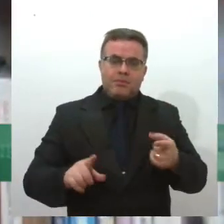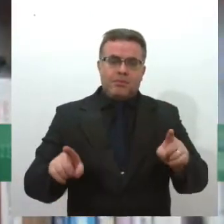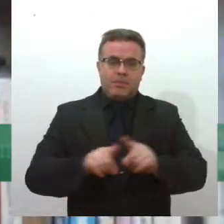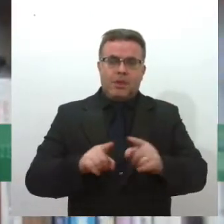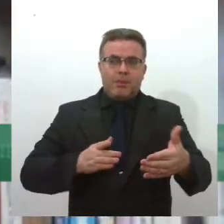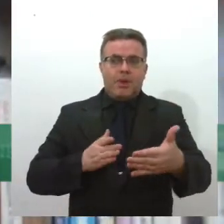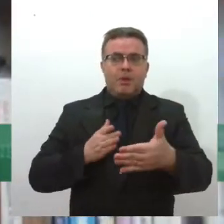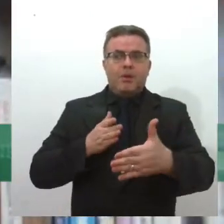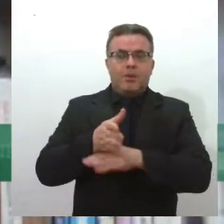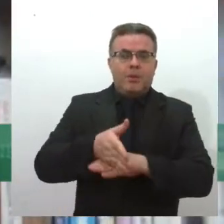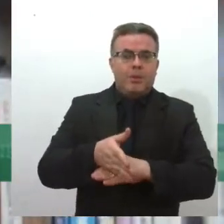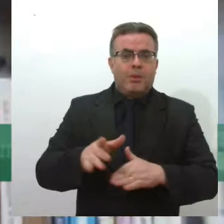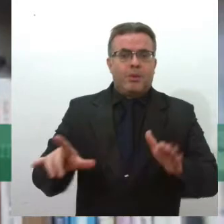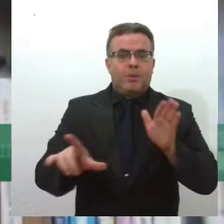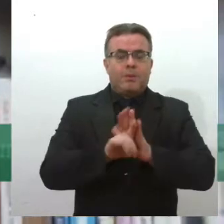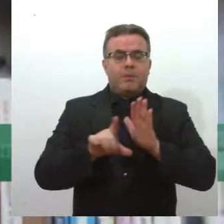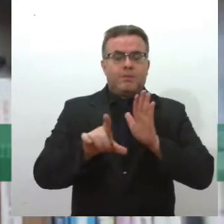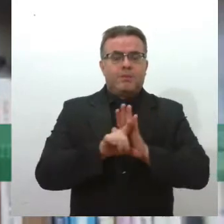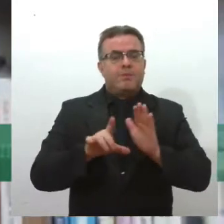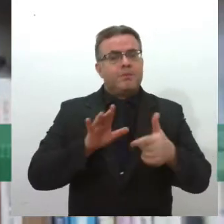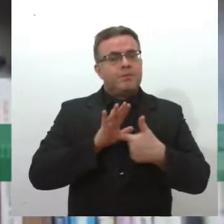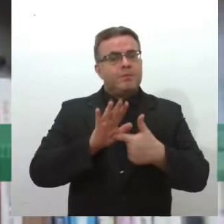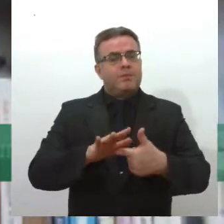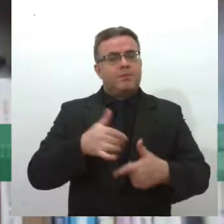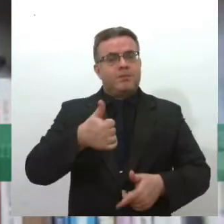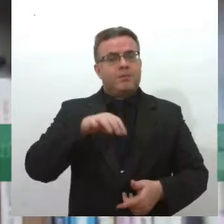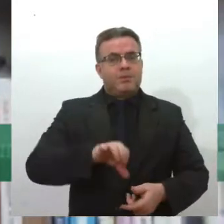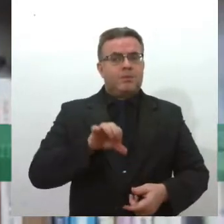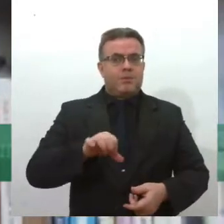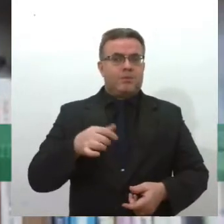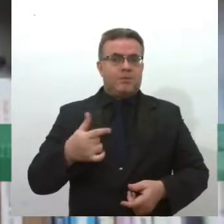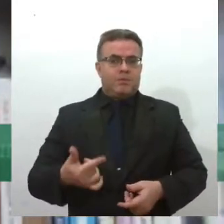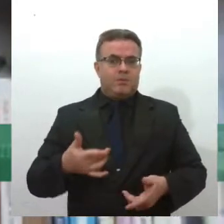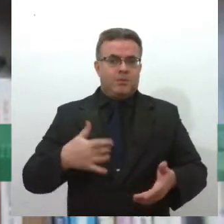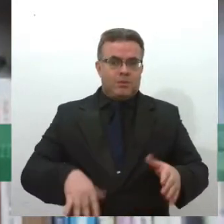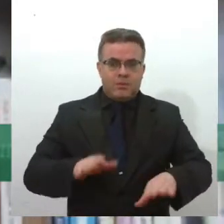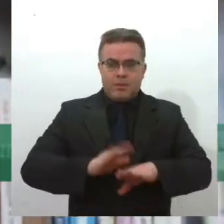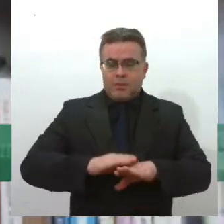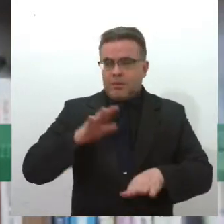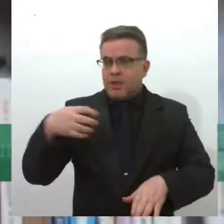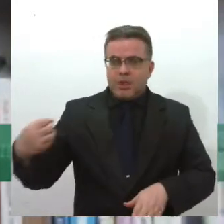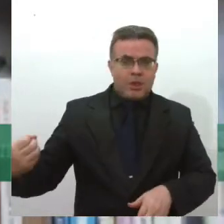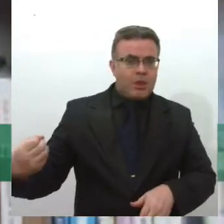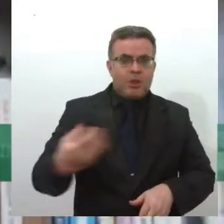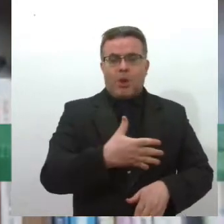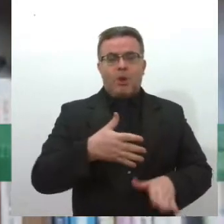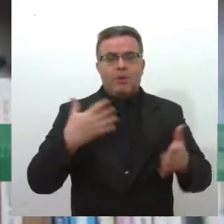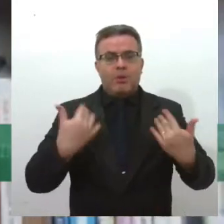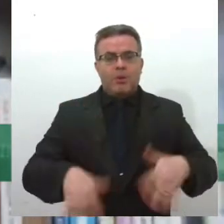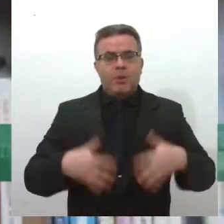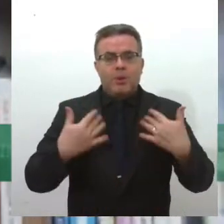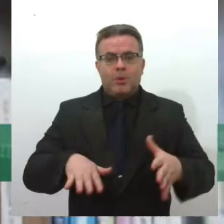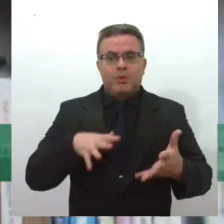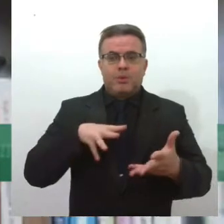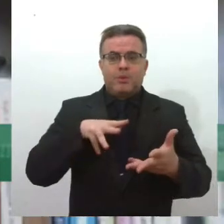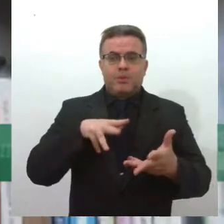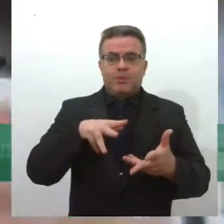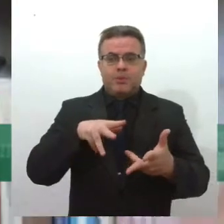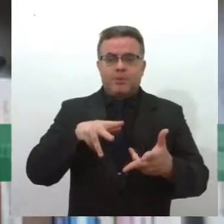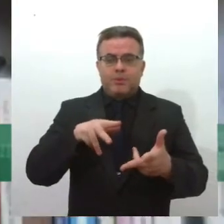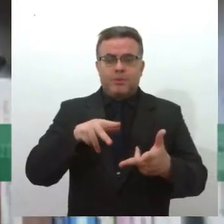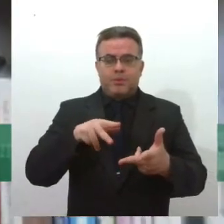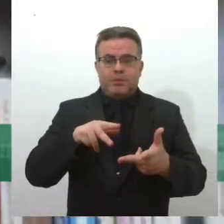princípios. Essa lei, quando foi feita em 92, foi considerada uma das mais modernas e avançadas do mundo, inclusive